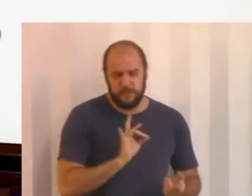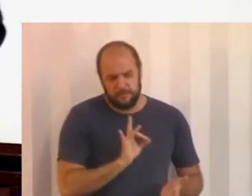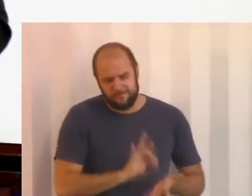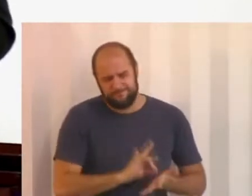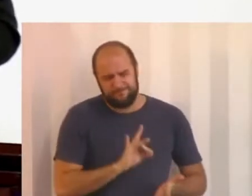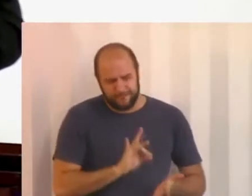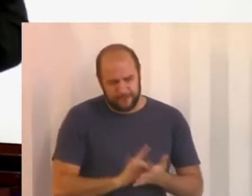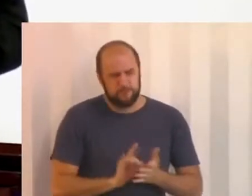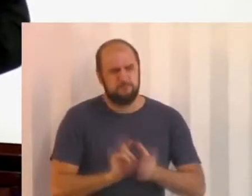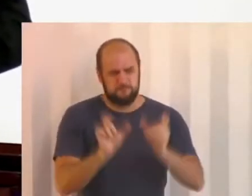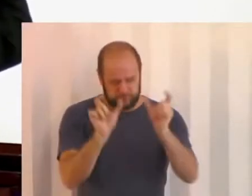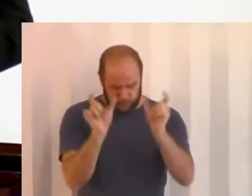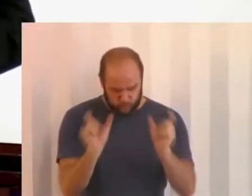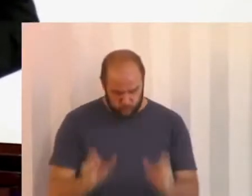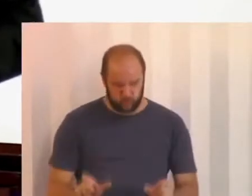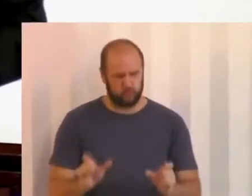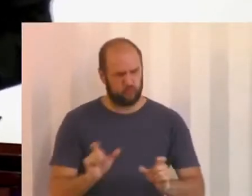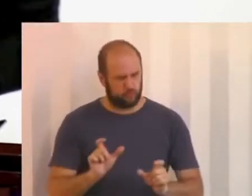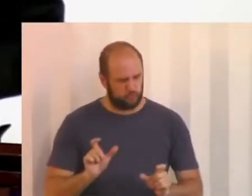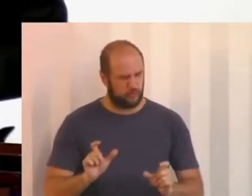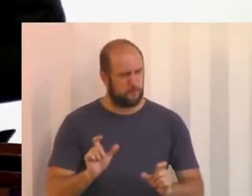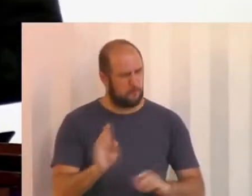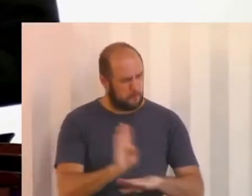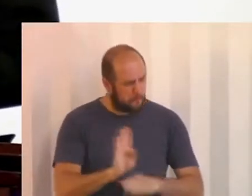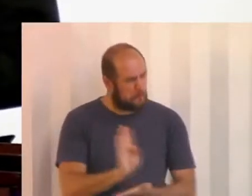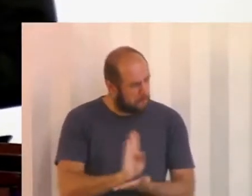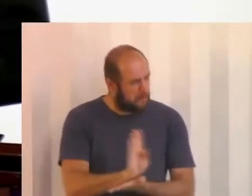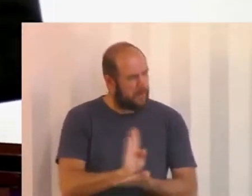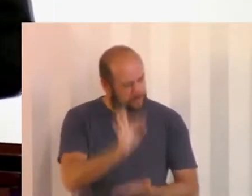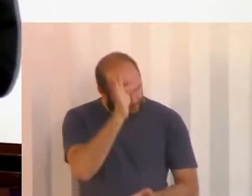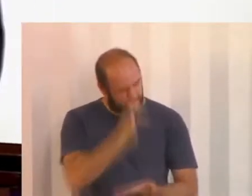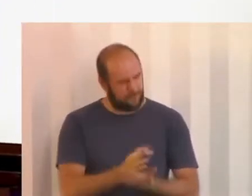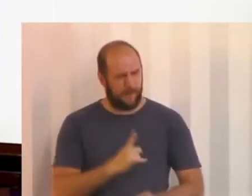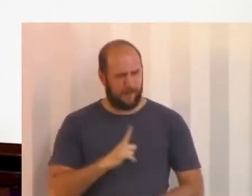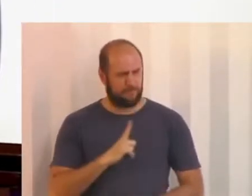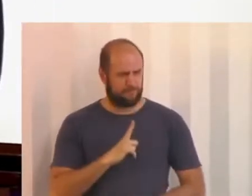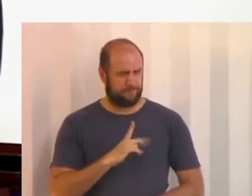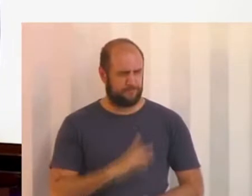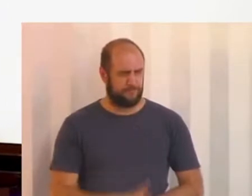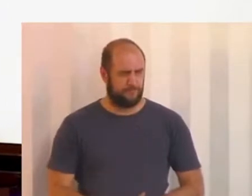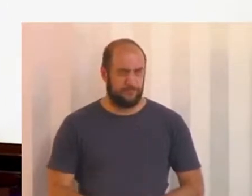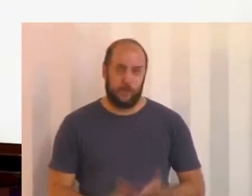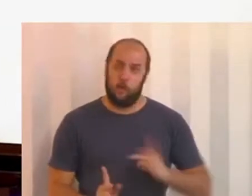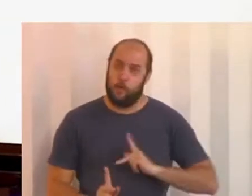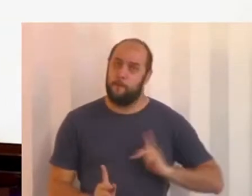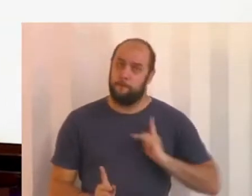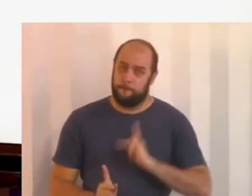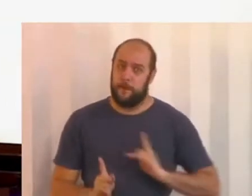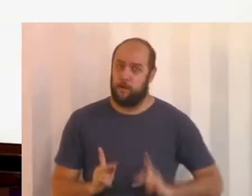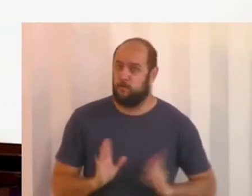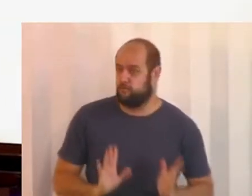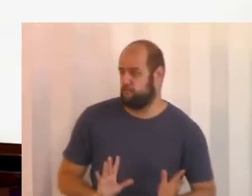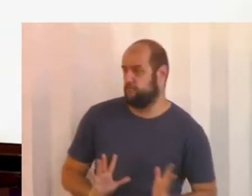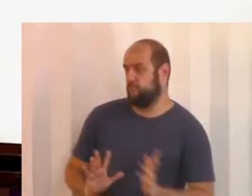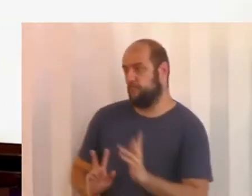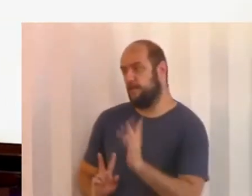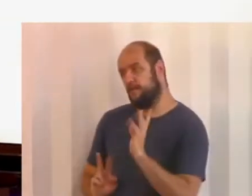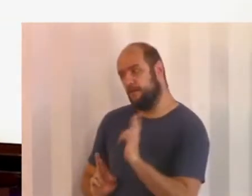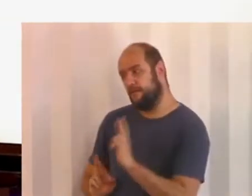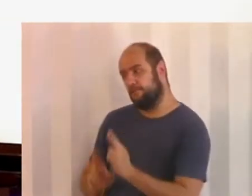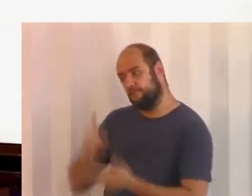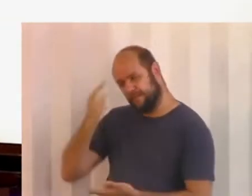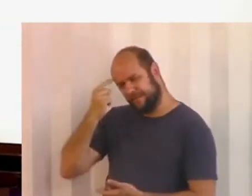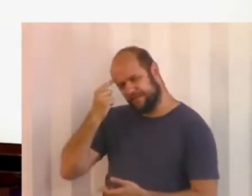tinham pilares fundamentais da fé cristã. E Paulo então levanta esse